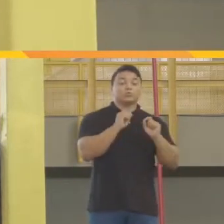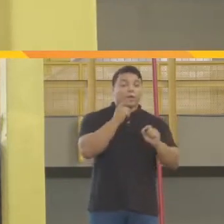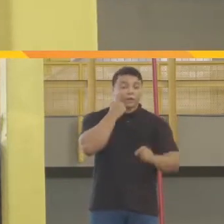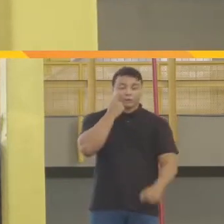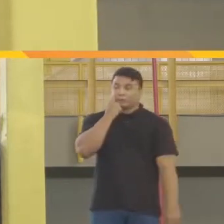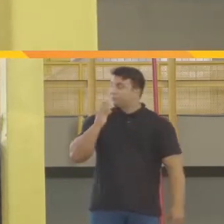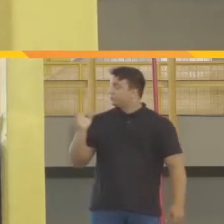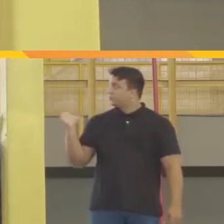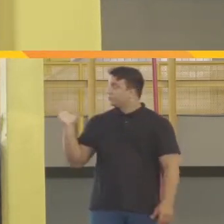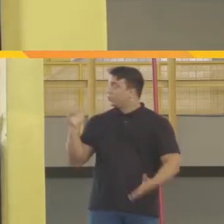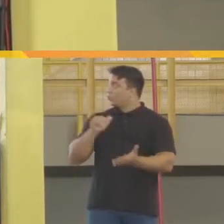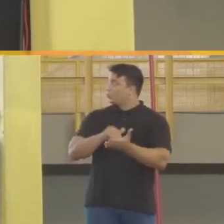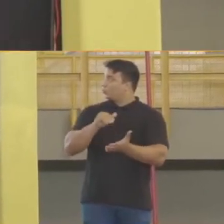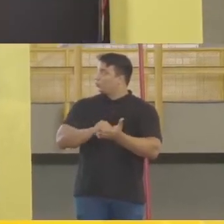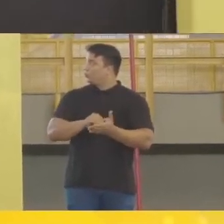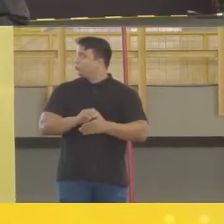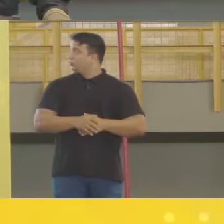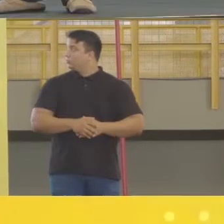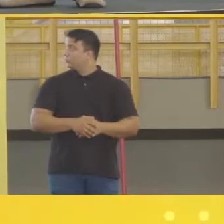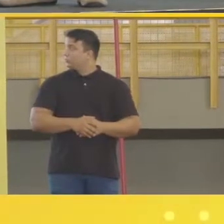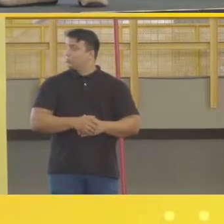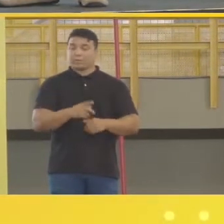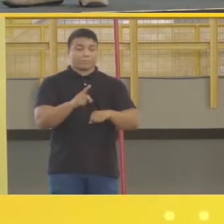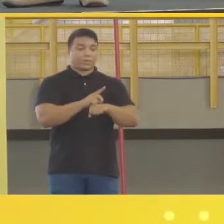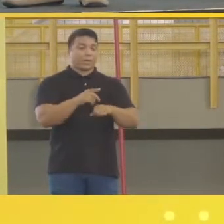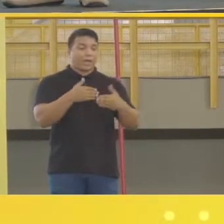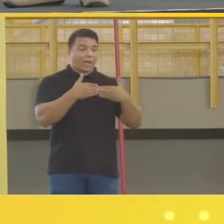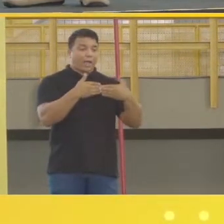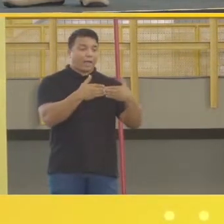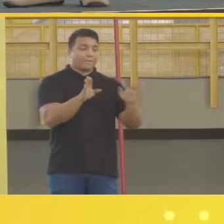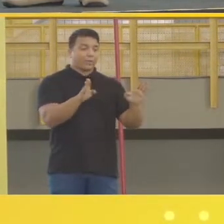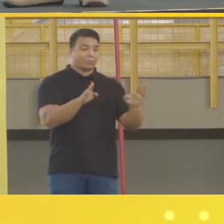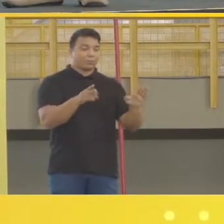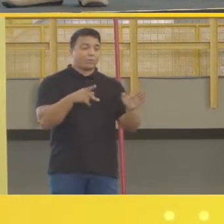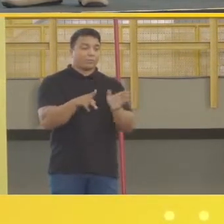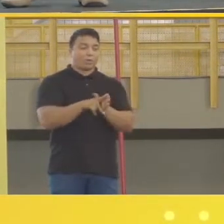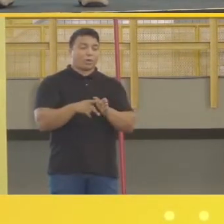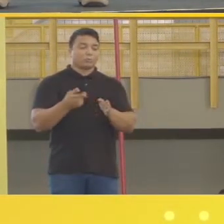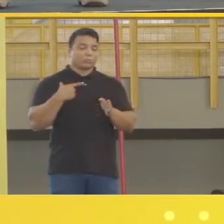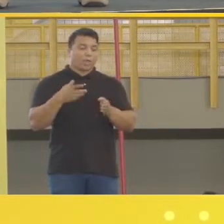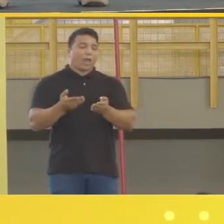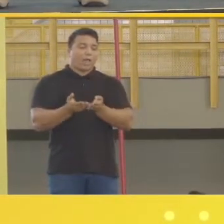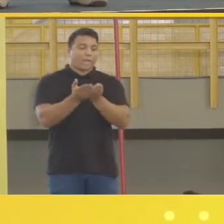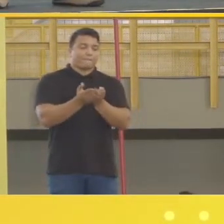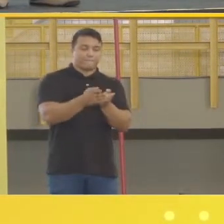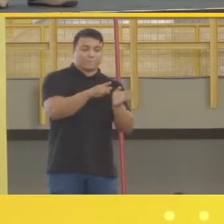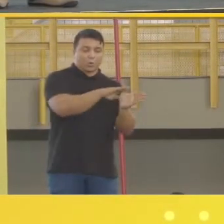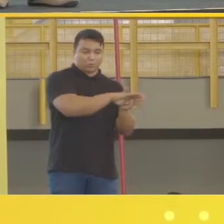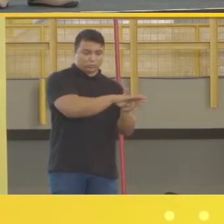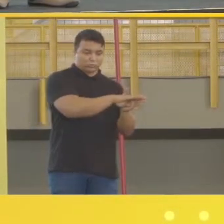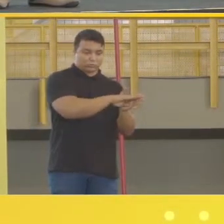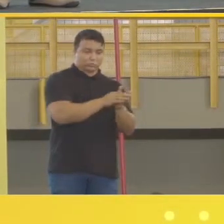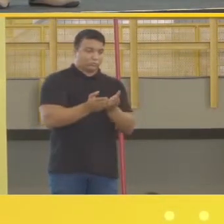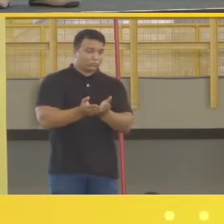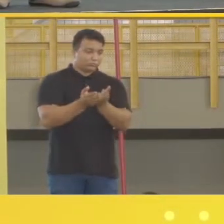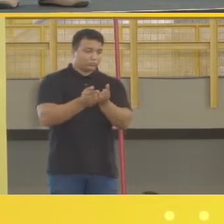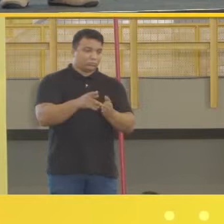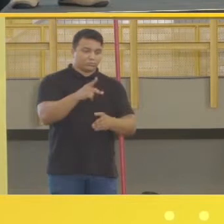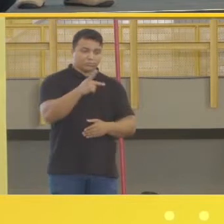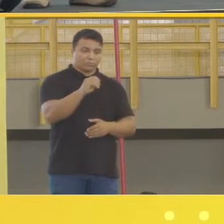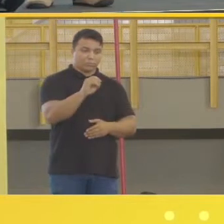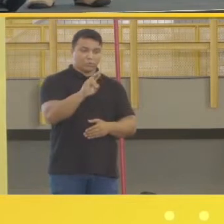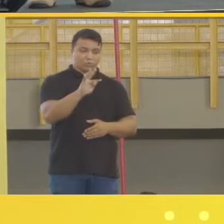nenhuma, esse último tópico em preto, que é a abertura dos portos. Por que que a abertura dos portos foi